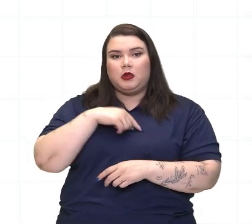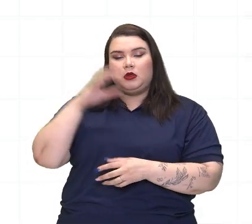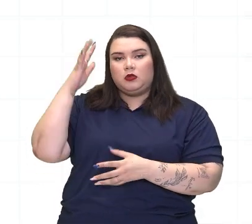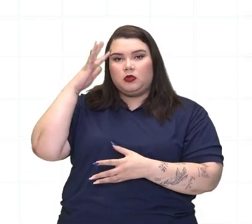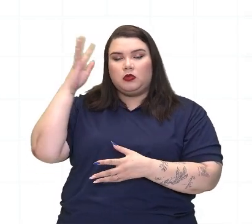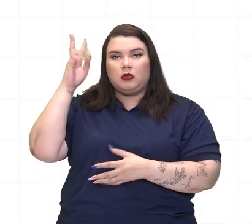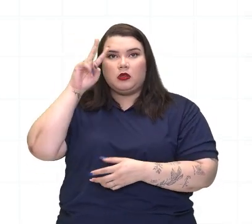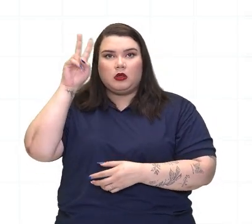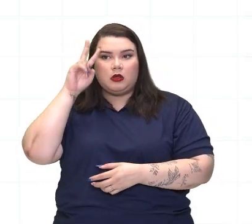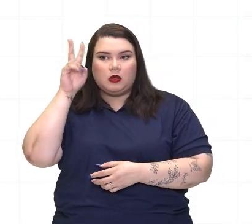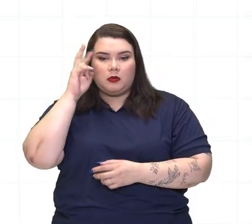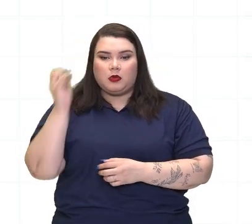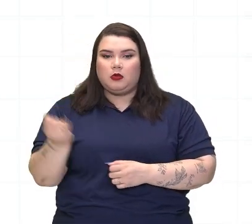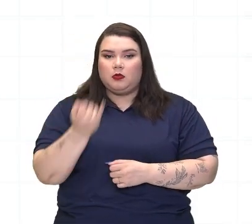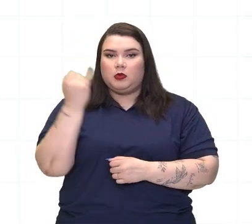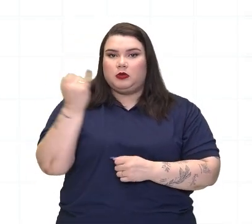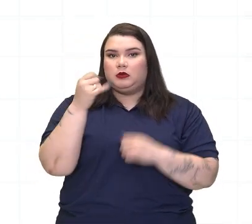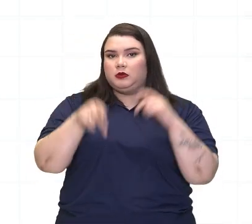importância desses povos.